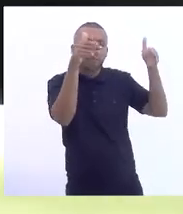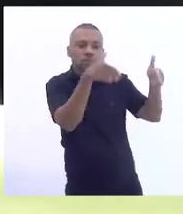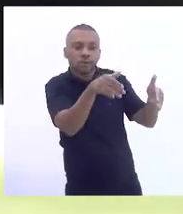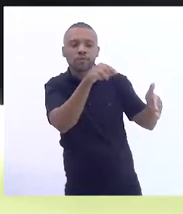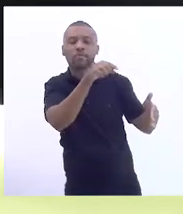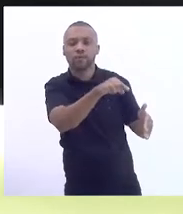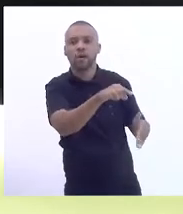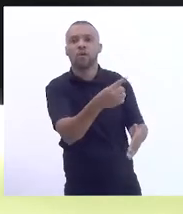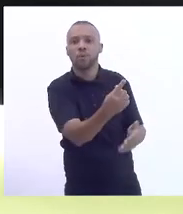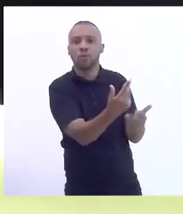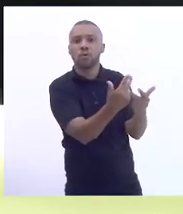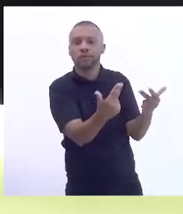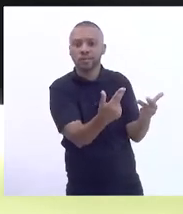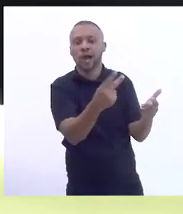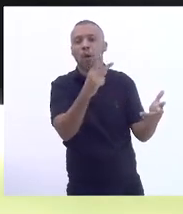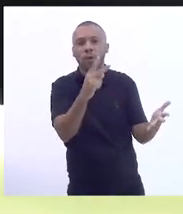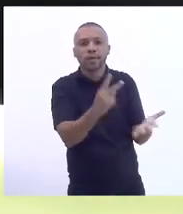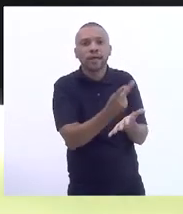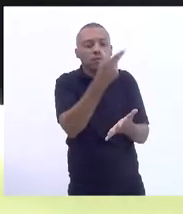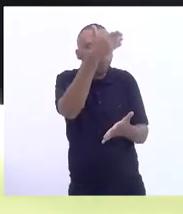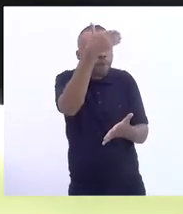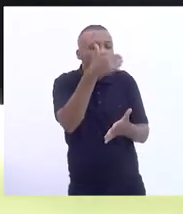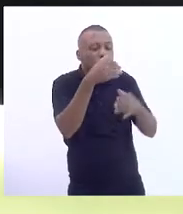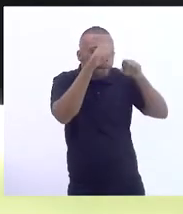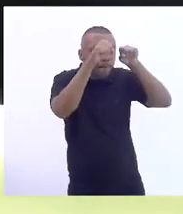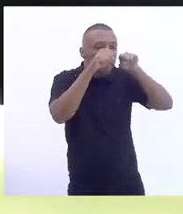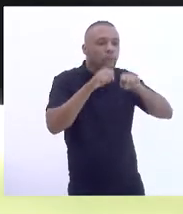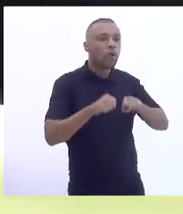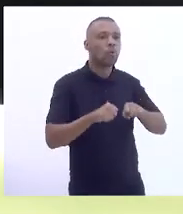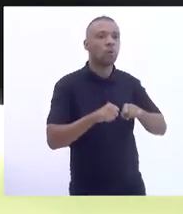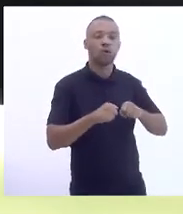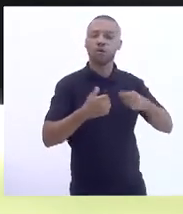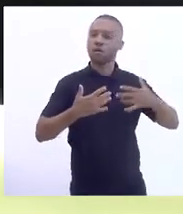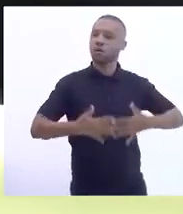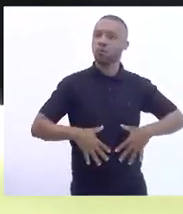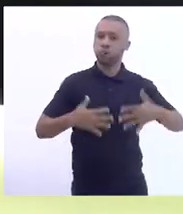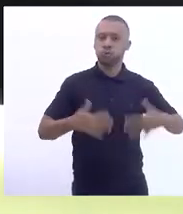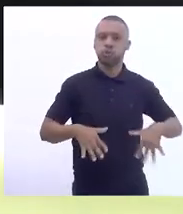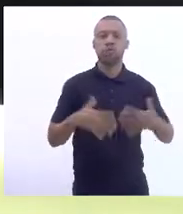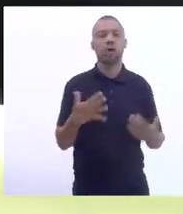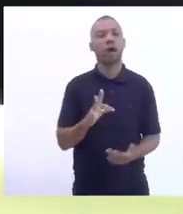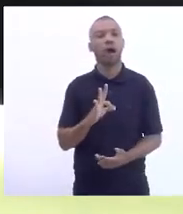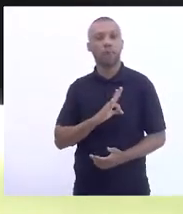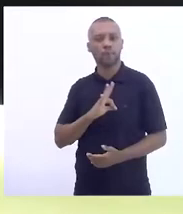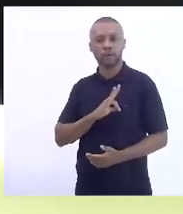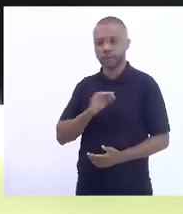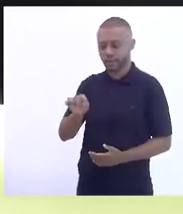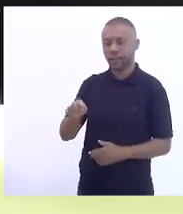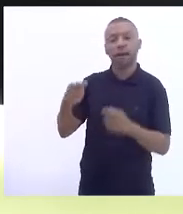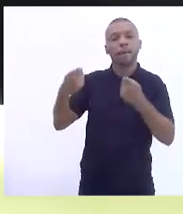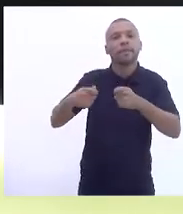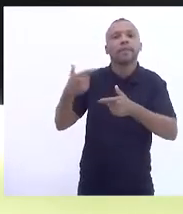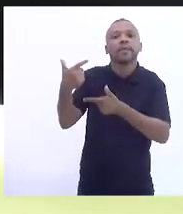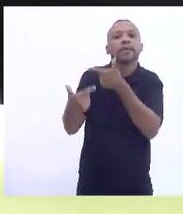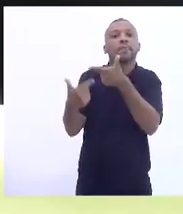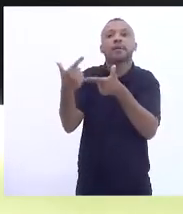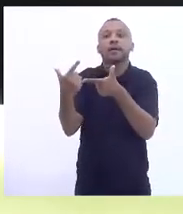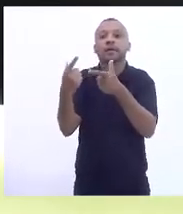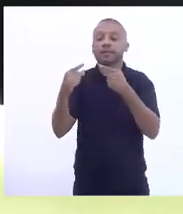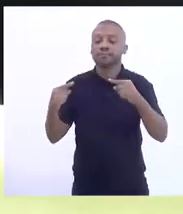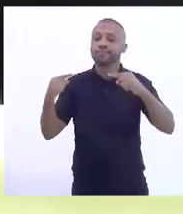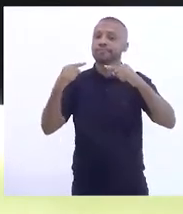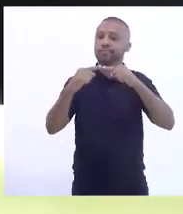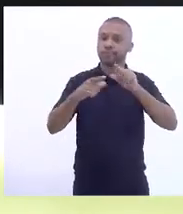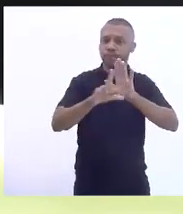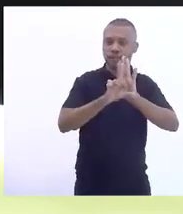um caso muito concreto muito forte muito embora a polícia ela precisa trabalhar dentro da legalidade